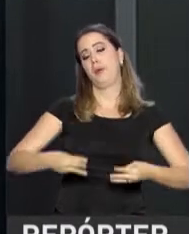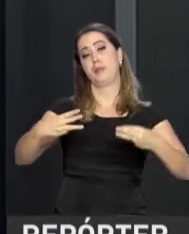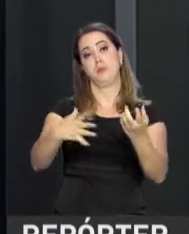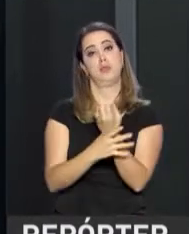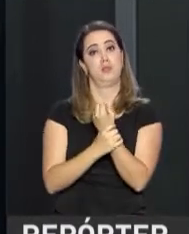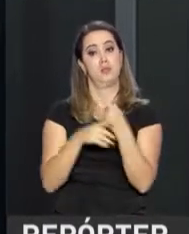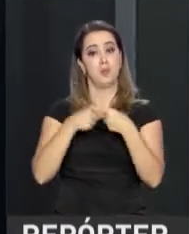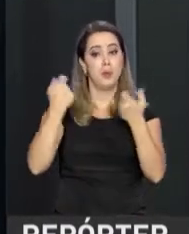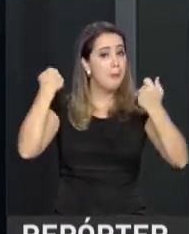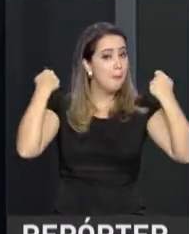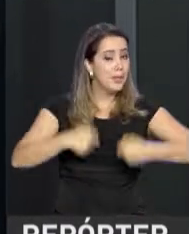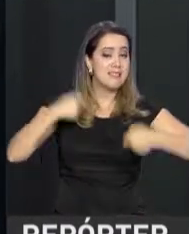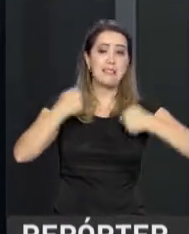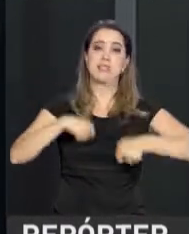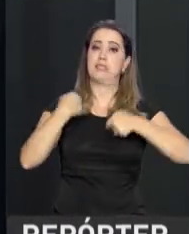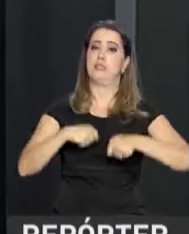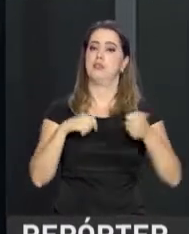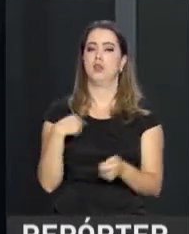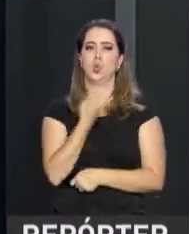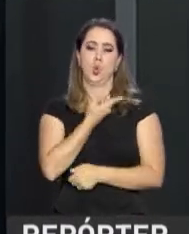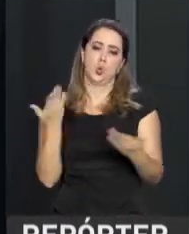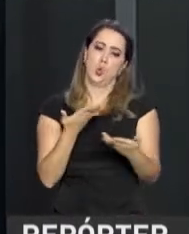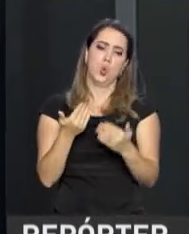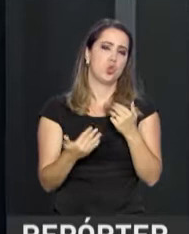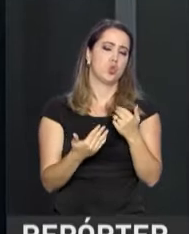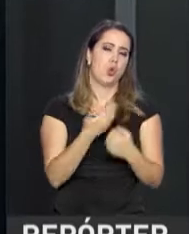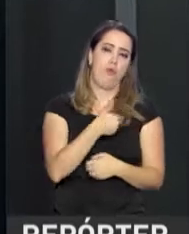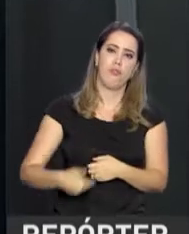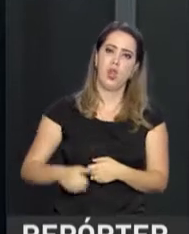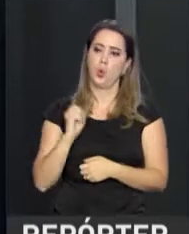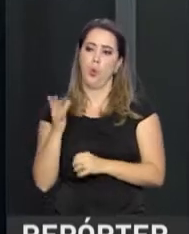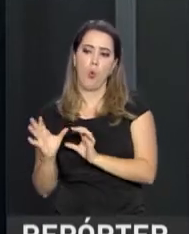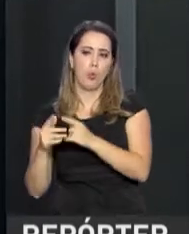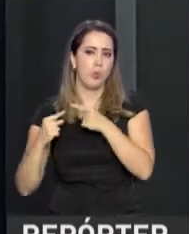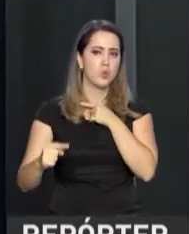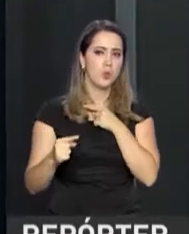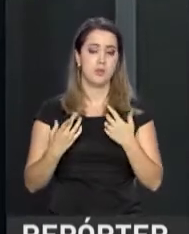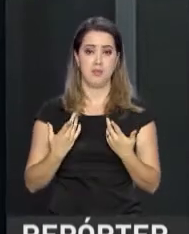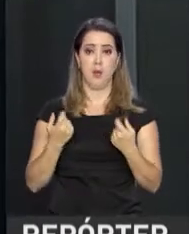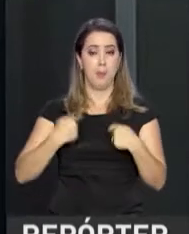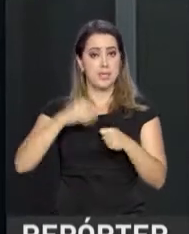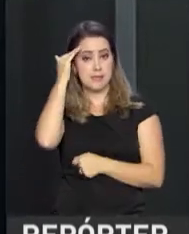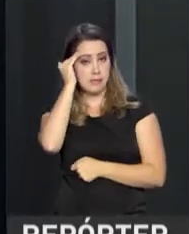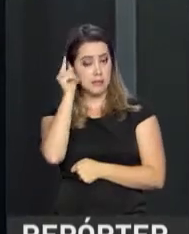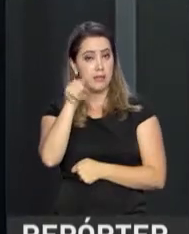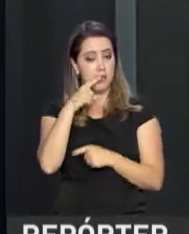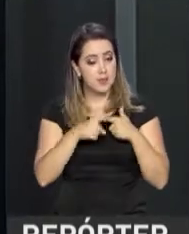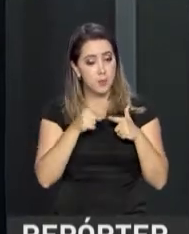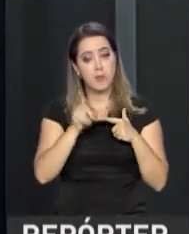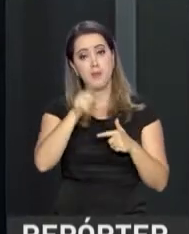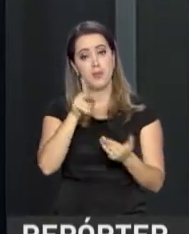e isso quer dizer que sejamos governo sejamos oposição é preciso entender que essa é uma questão hoje que se